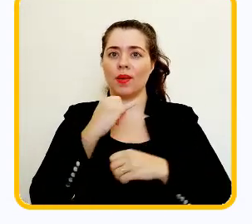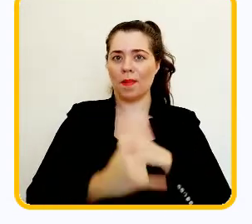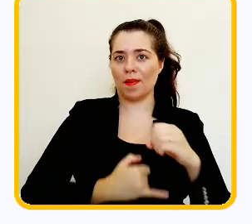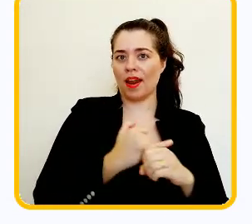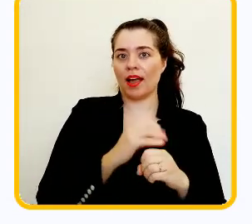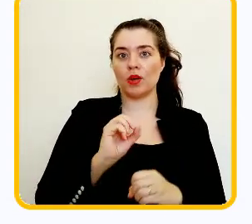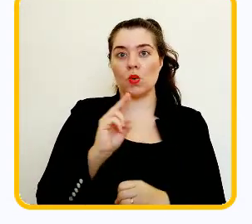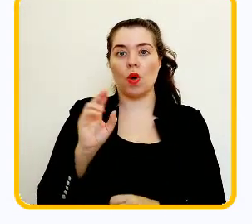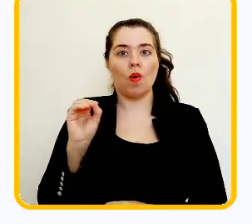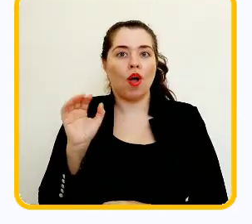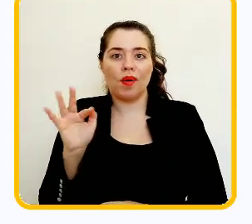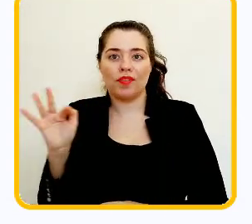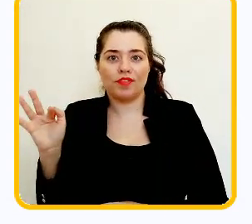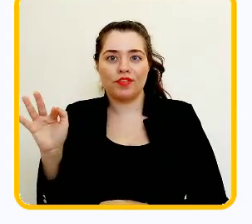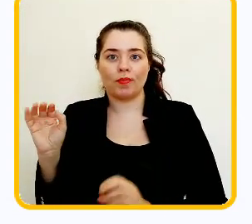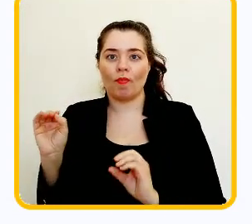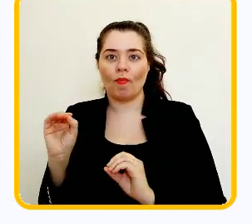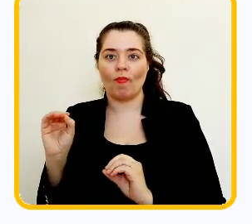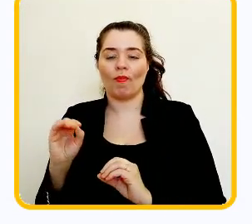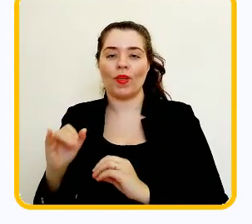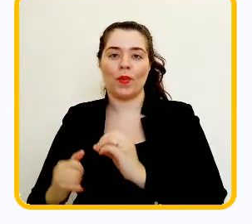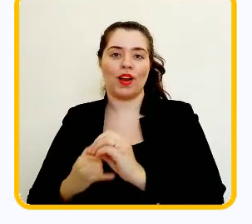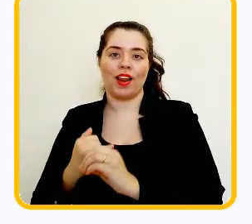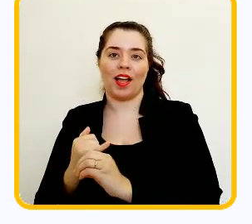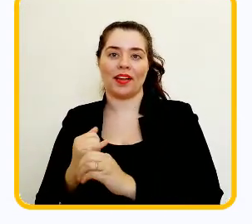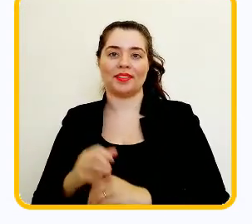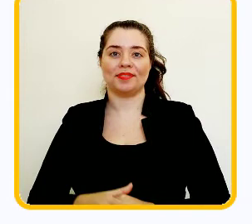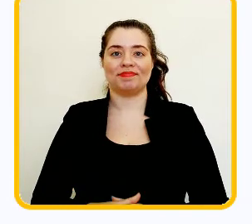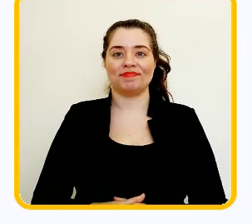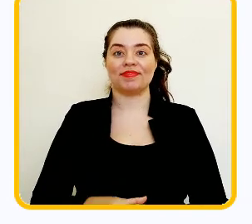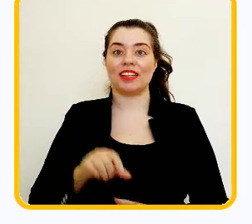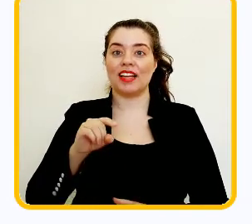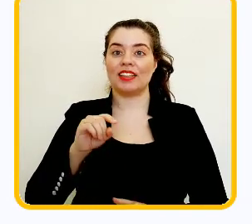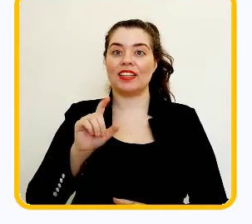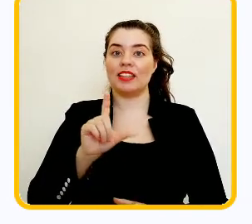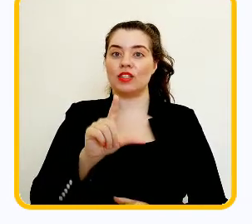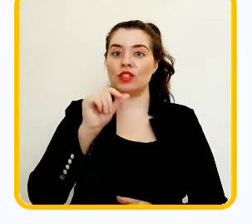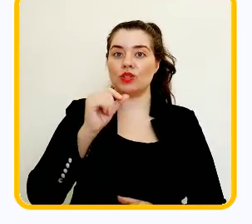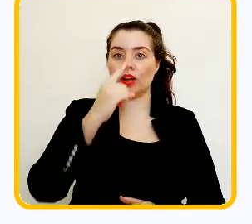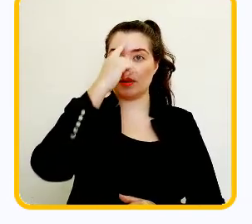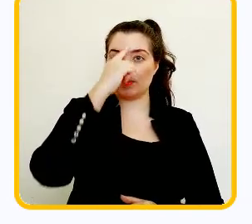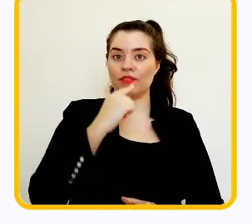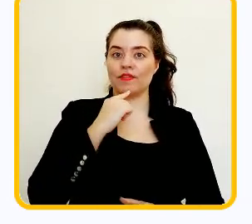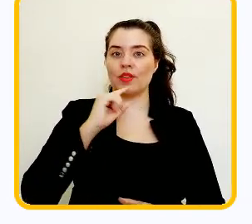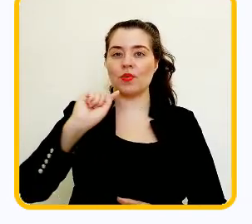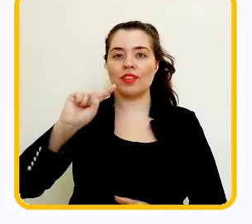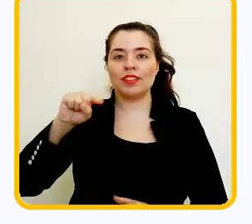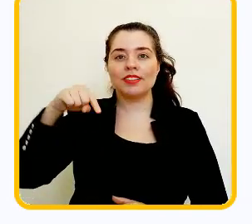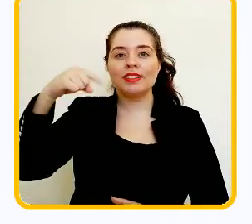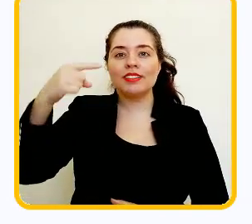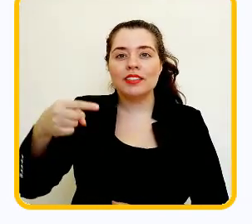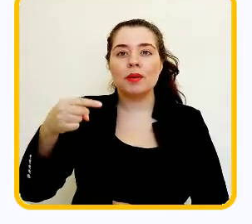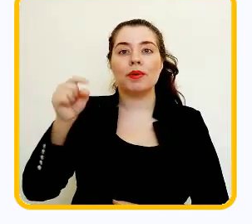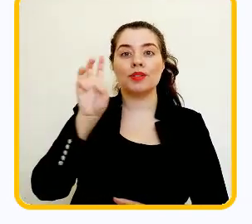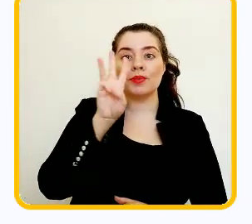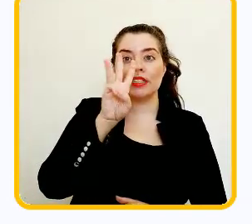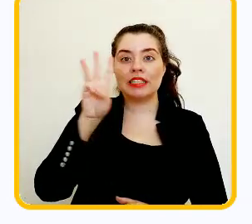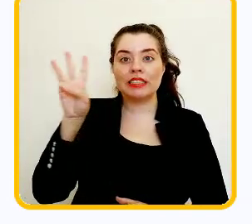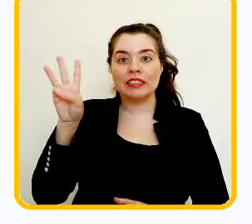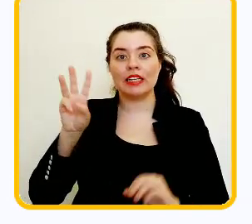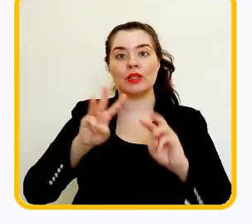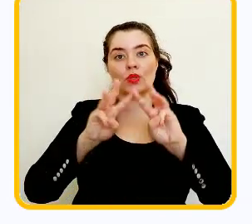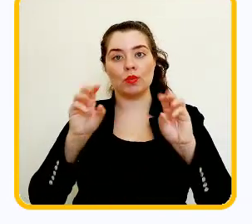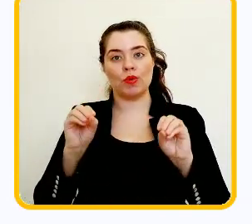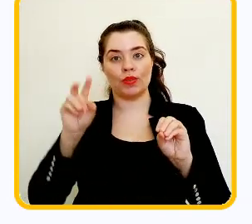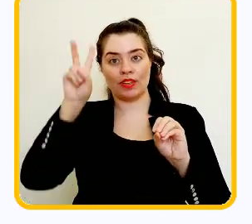mesmo estando offline. O seu acesso inicia escolhendo o seu perfil. Em seguida, digite o endereço da plataforma